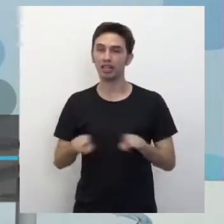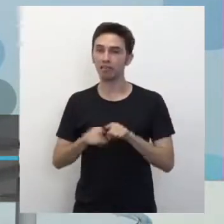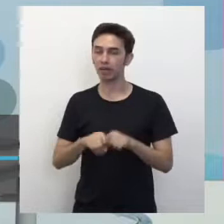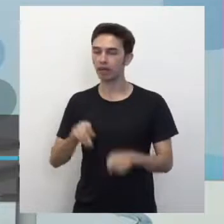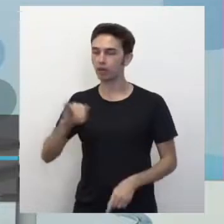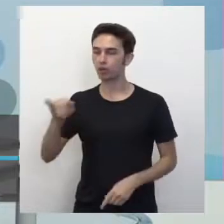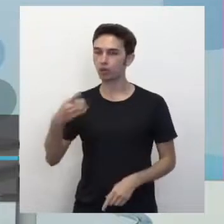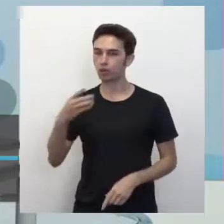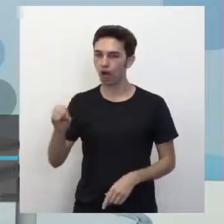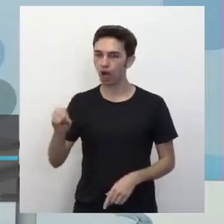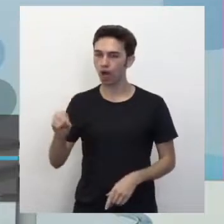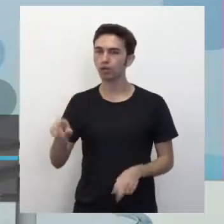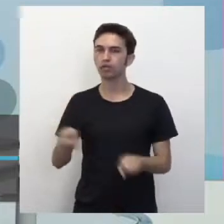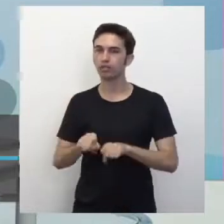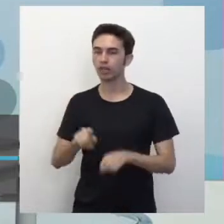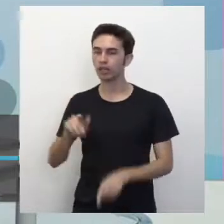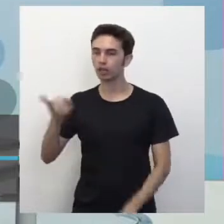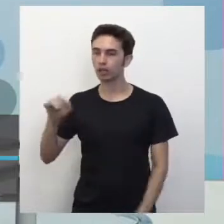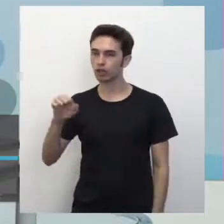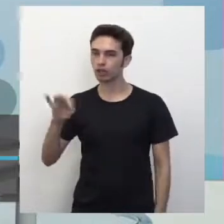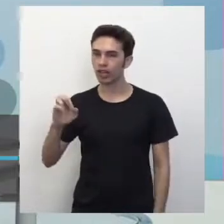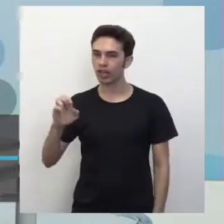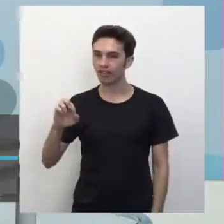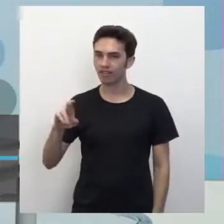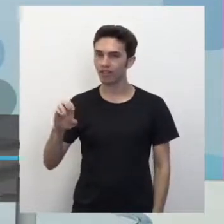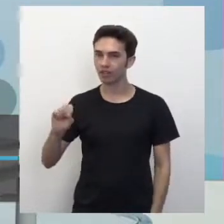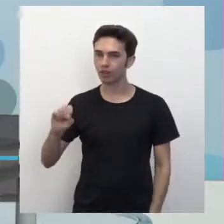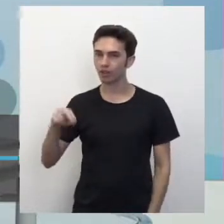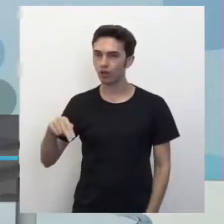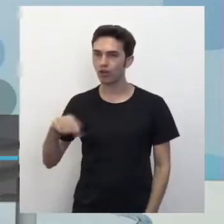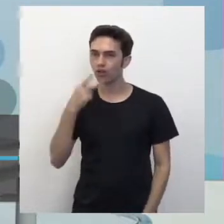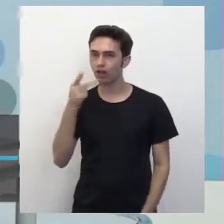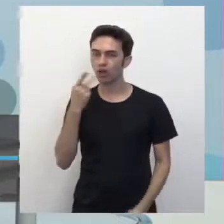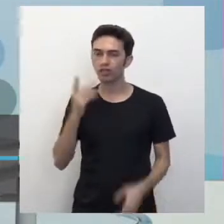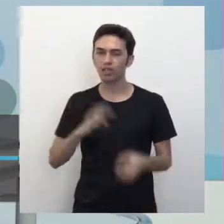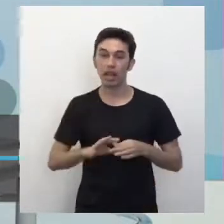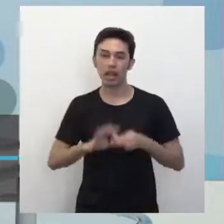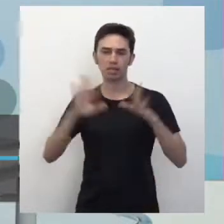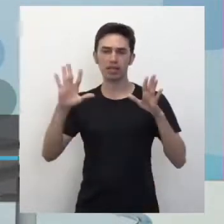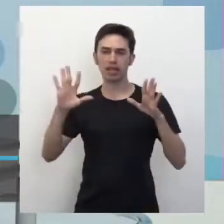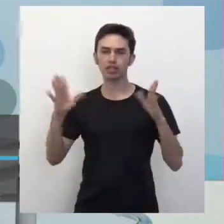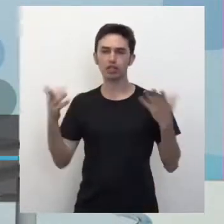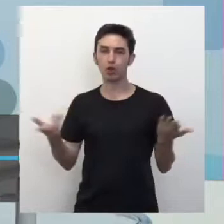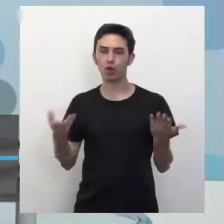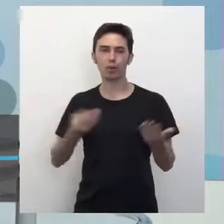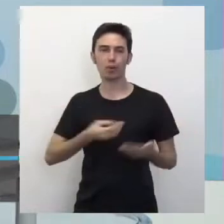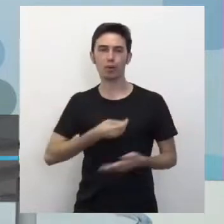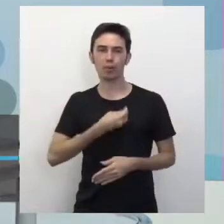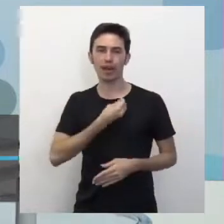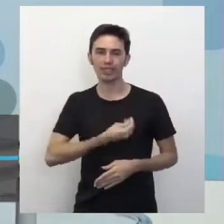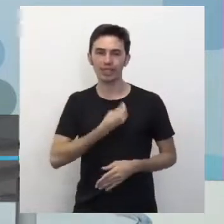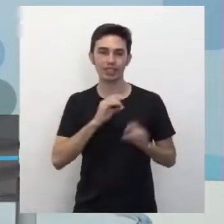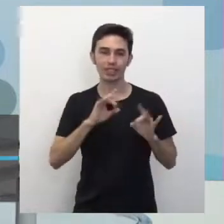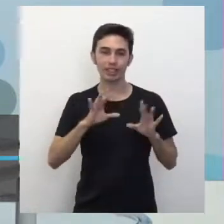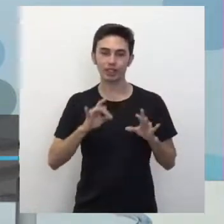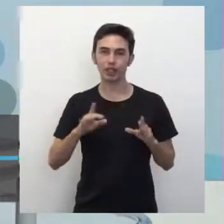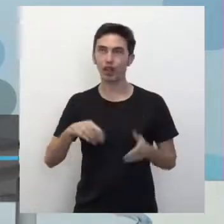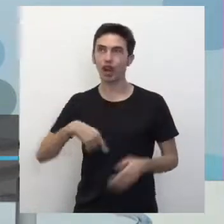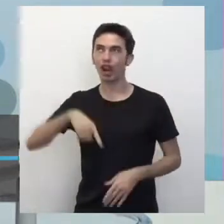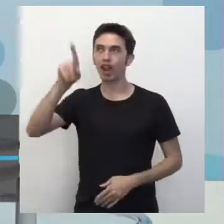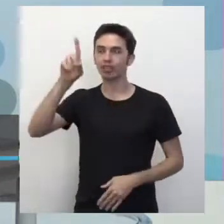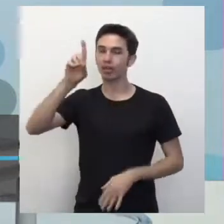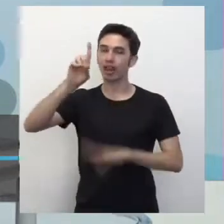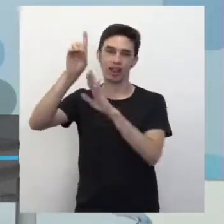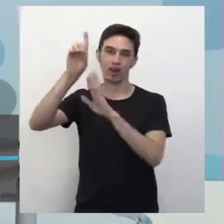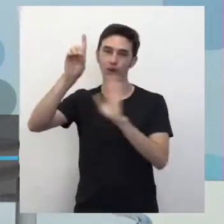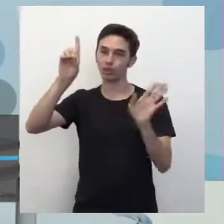Carlos quanto do professor Jefferson trouxeram a questão da liberdade como algo presente apenas na esfera da divindade, né?